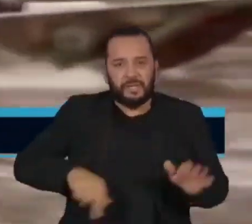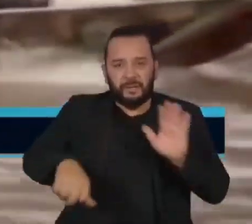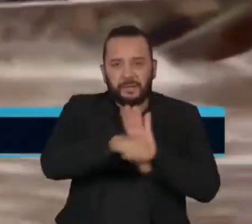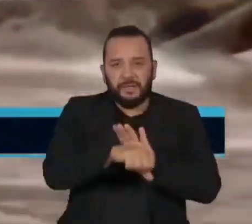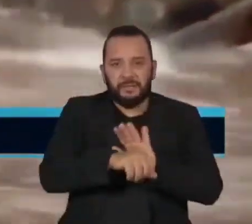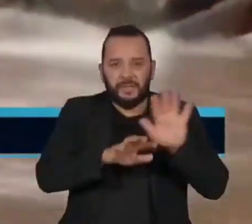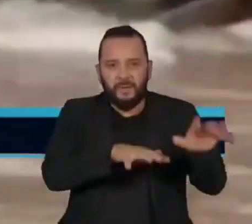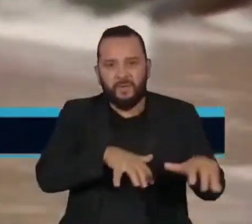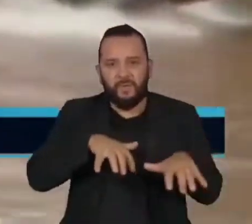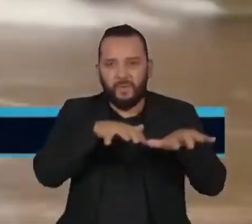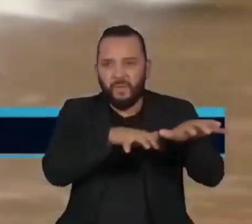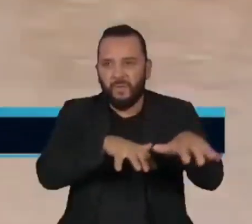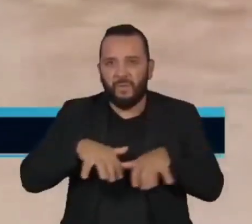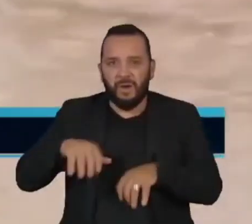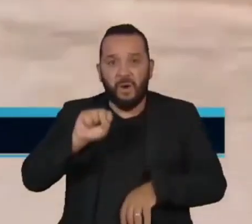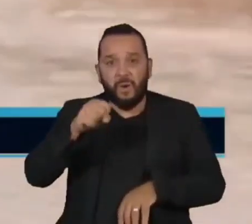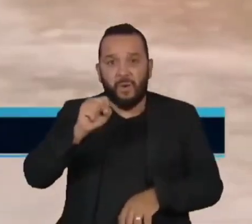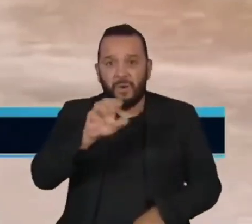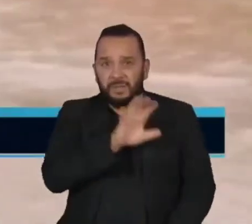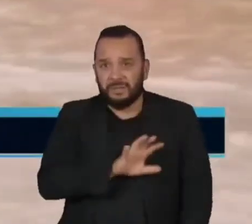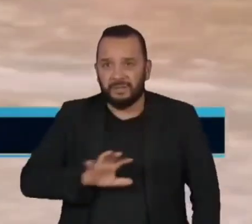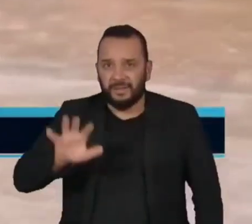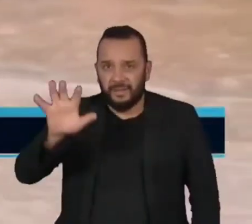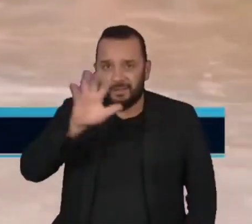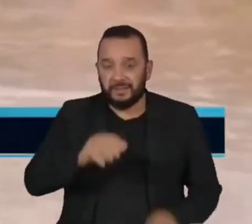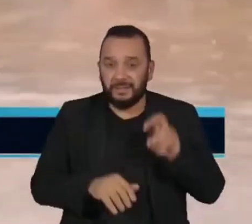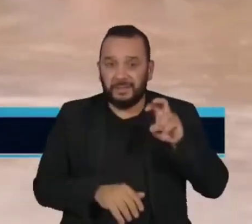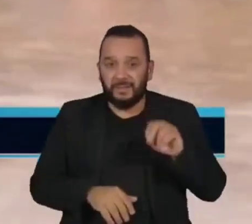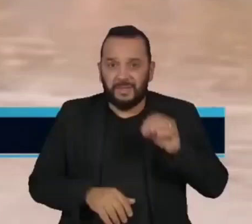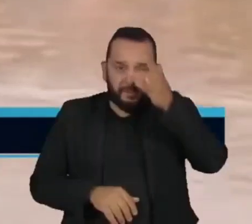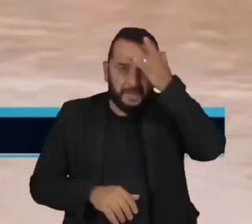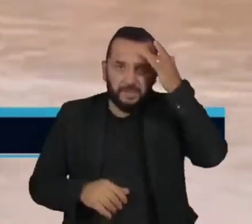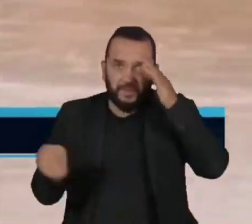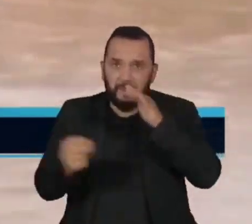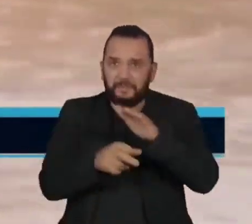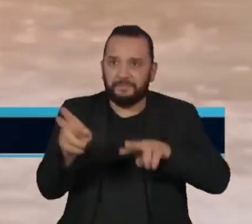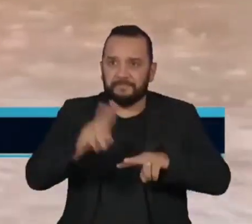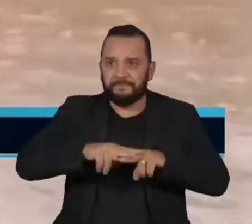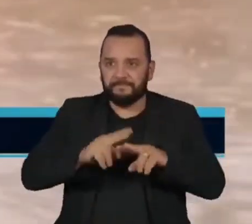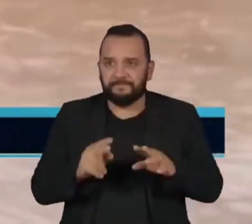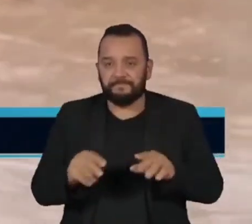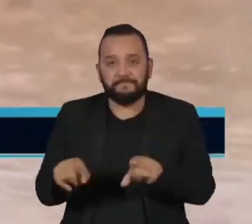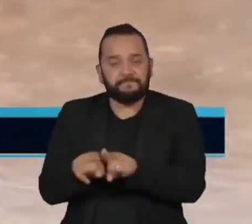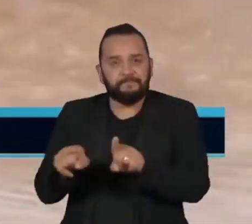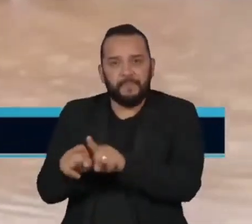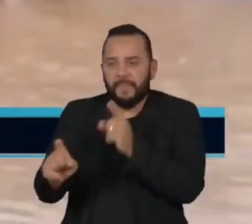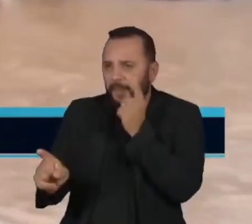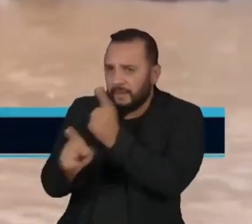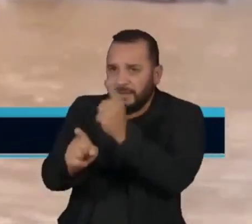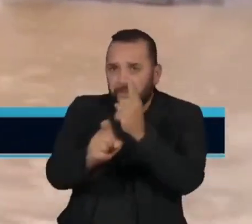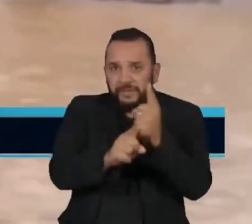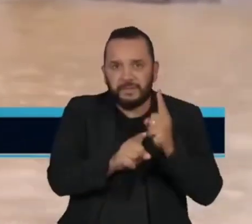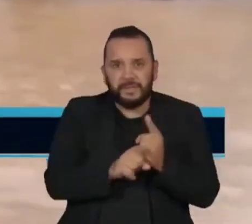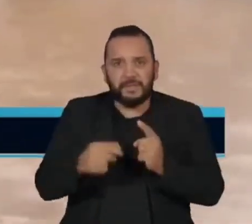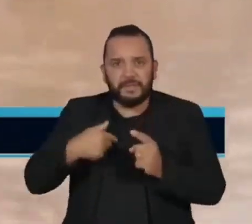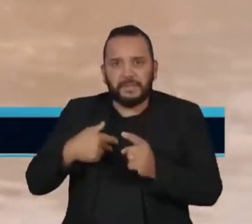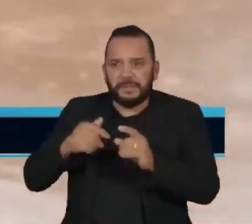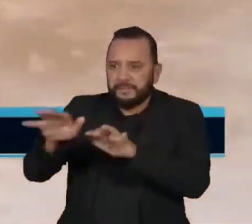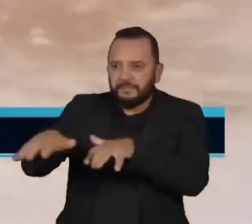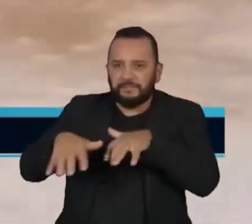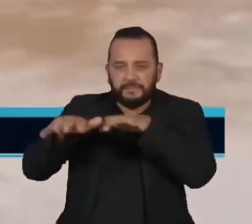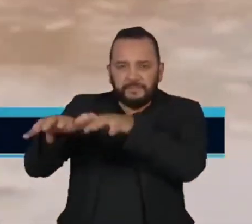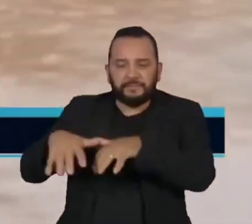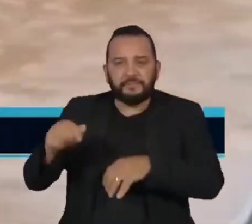em 8 cidades do estado. Mais de 50 pessoas foram presas. Foram identificados garimpeiros vindos do